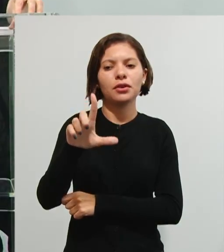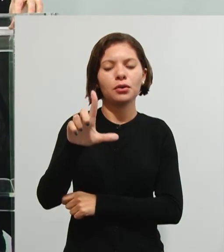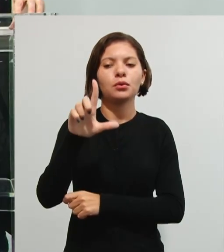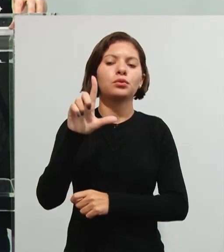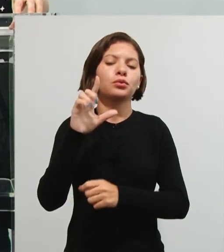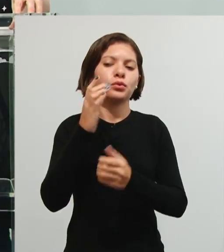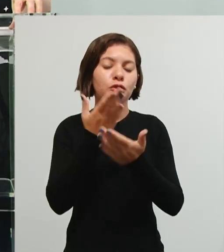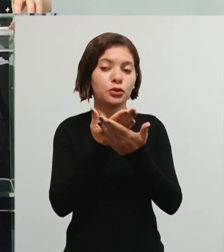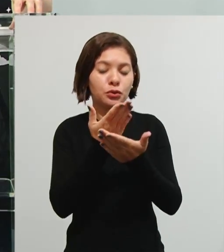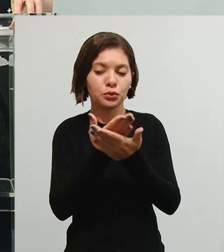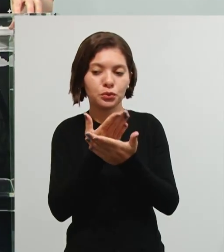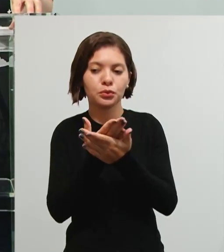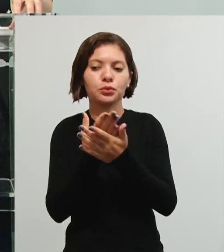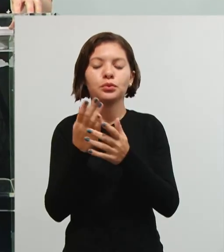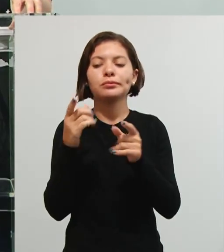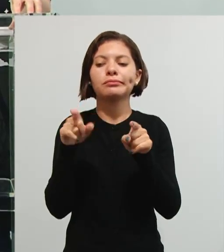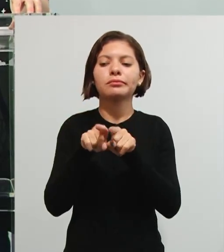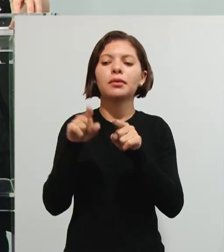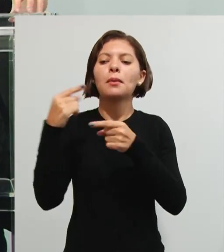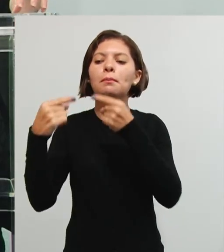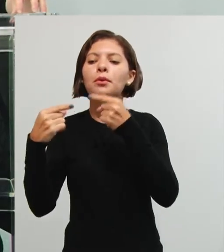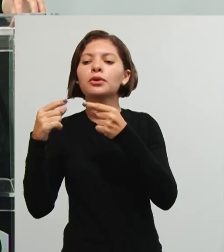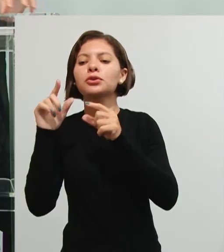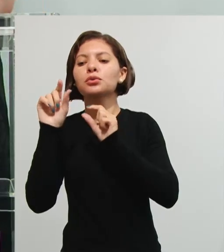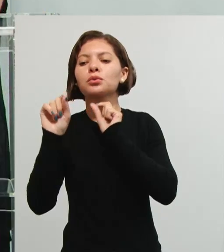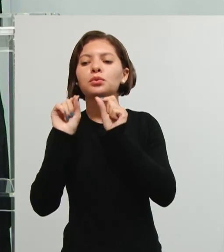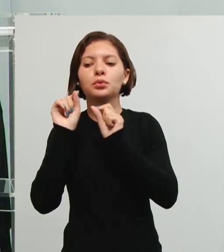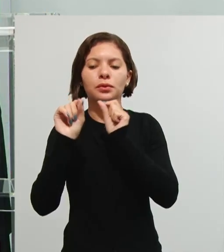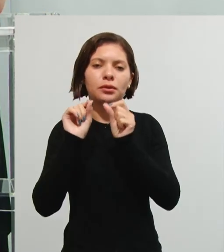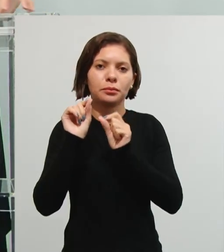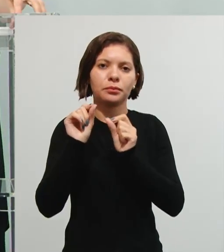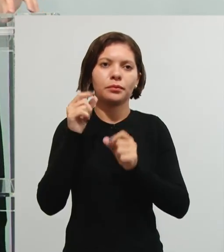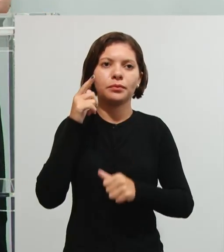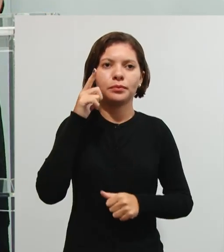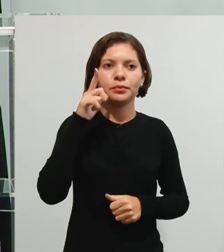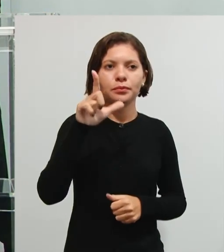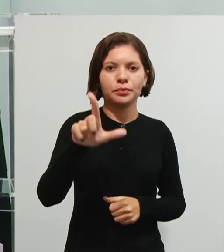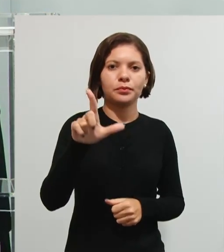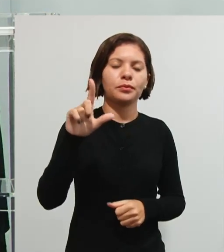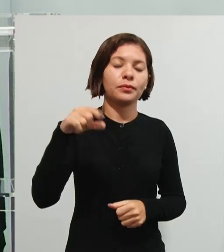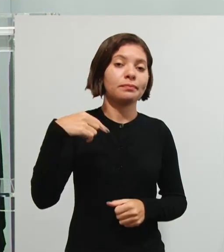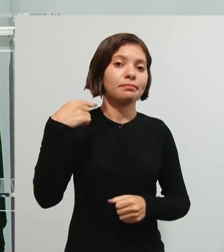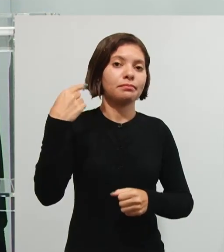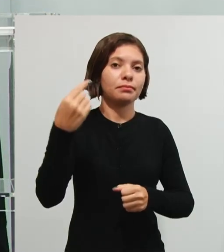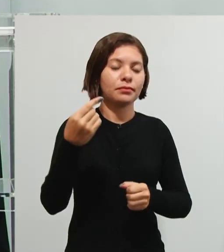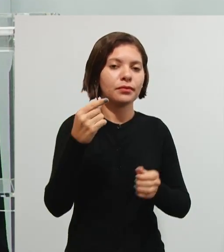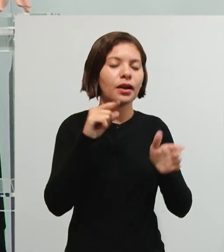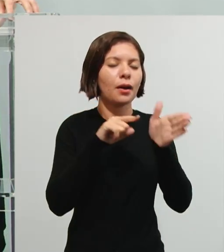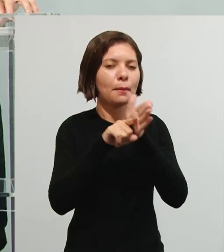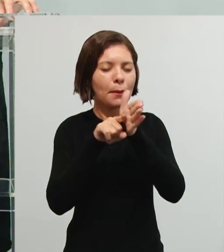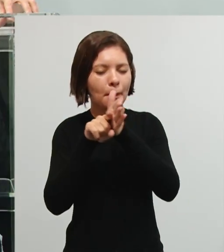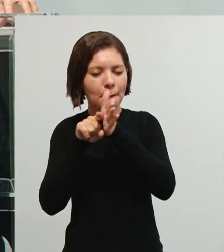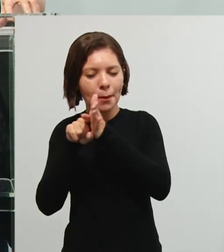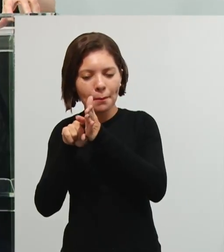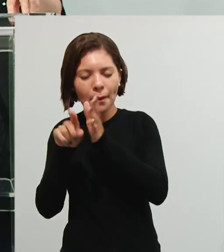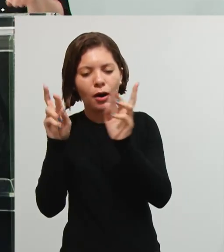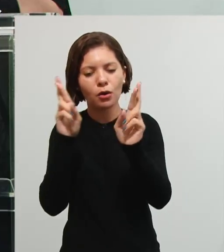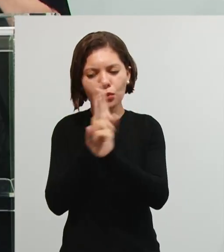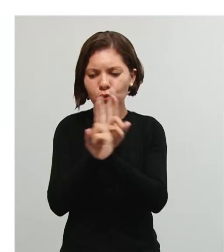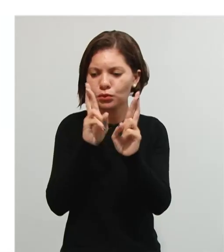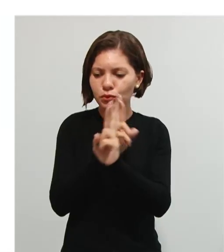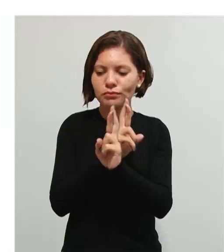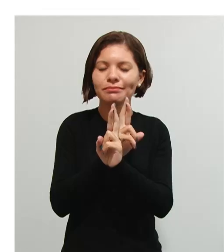a variável preferência político-partidária. E você consegue, então, a partir dessas variáveis, fazer uma pesquisa e relacionar